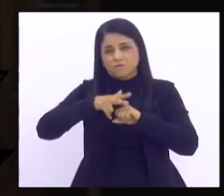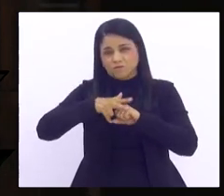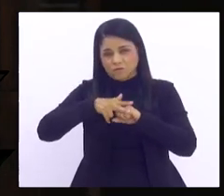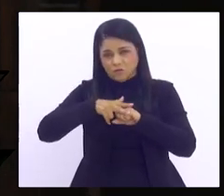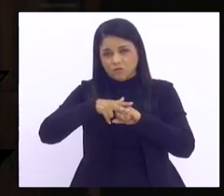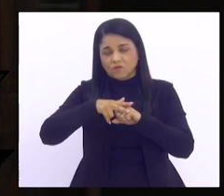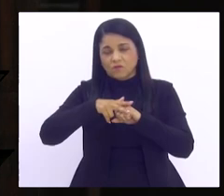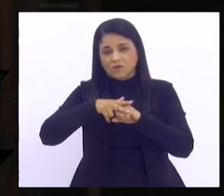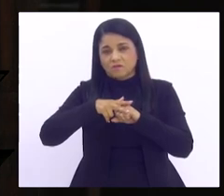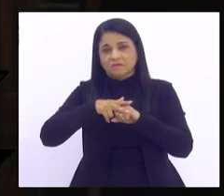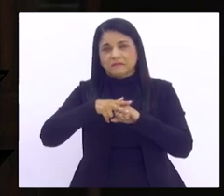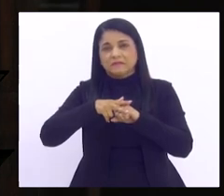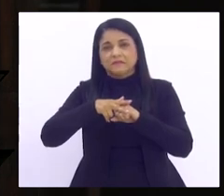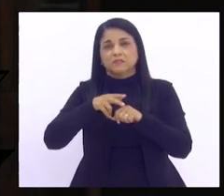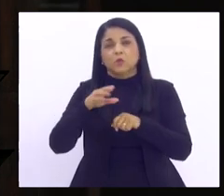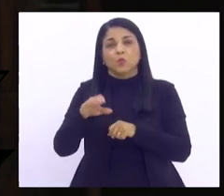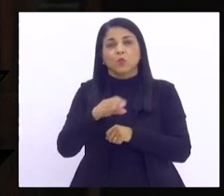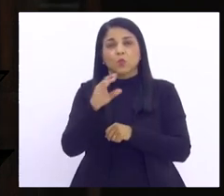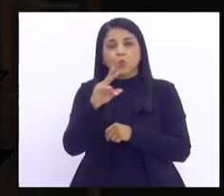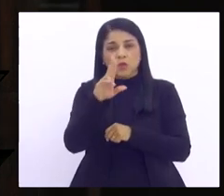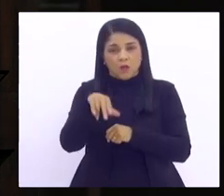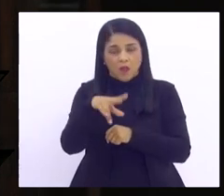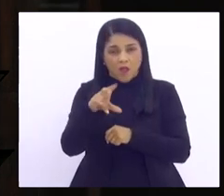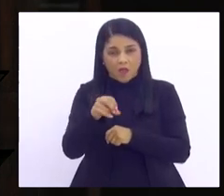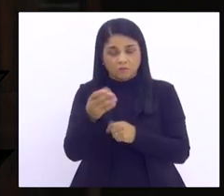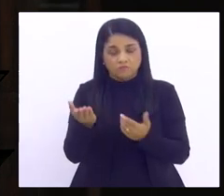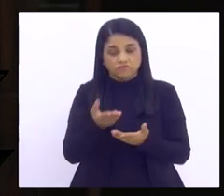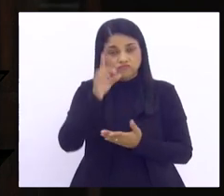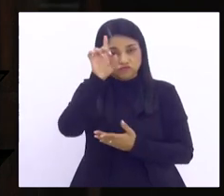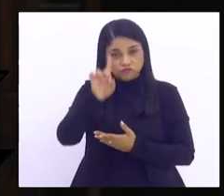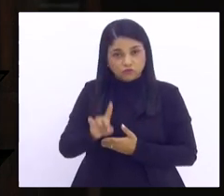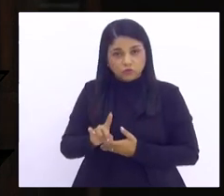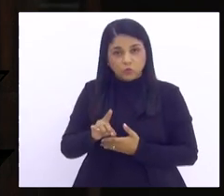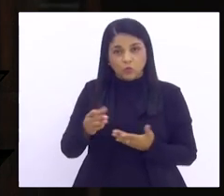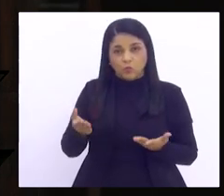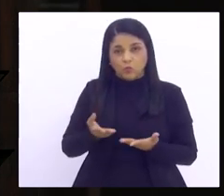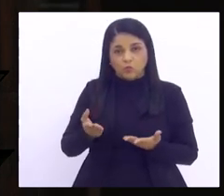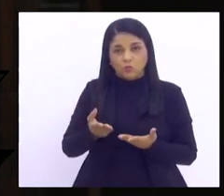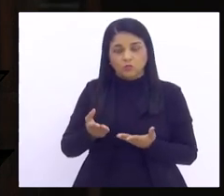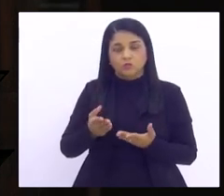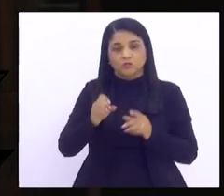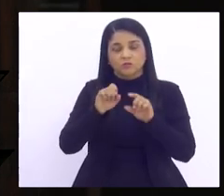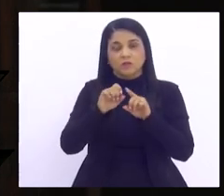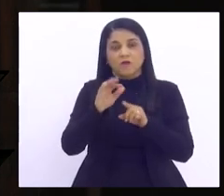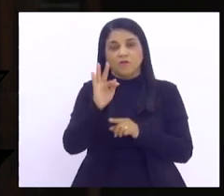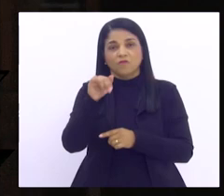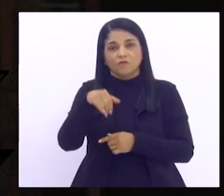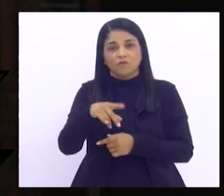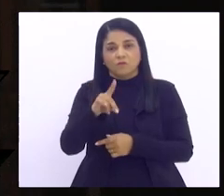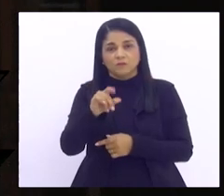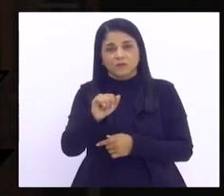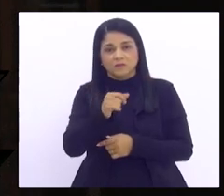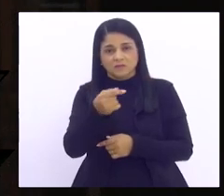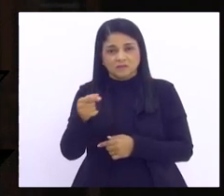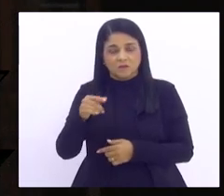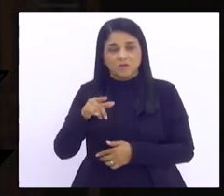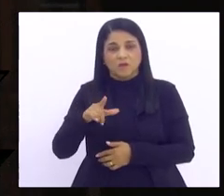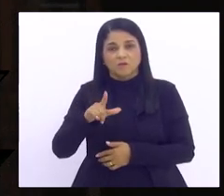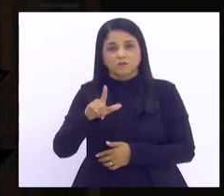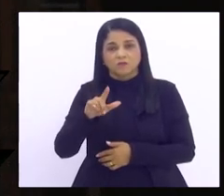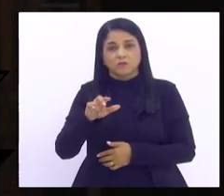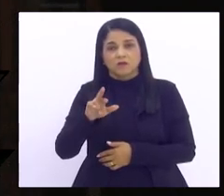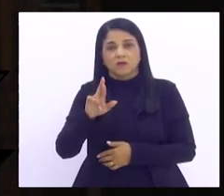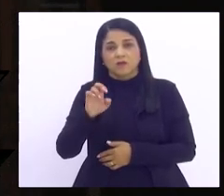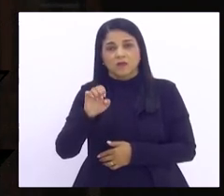com o cunhado, que é o atual diretor da Fundação Jérôme Lejeune, para a defesa, principalmente,